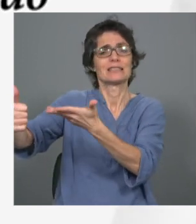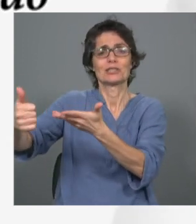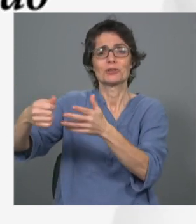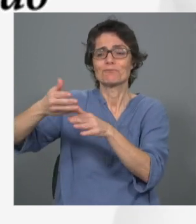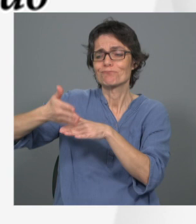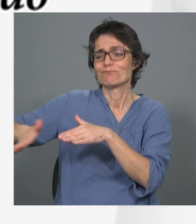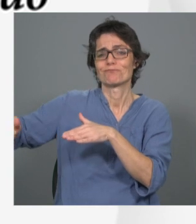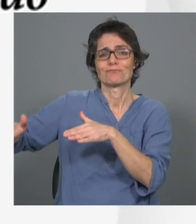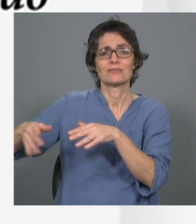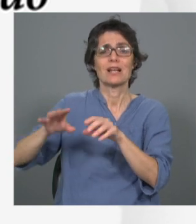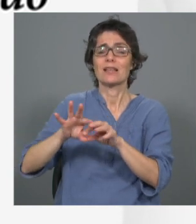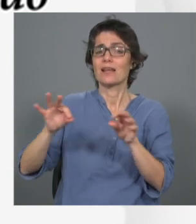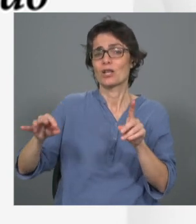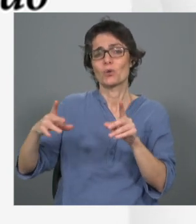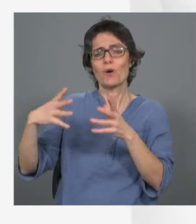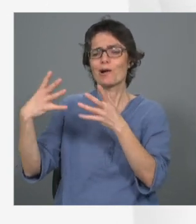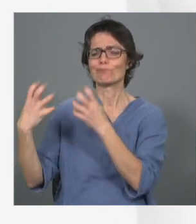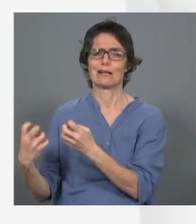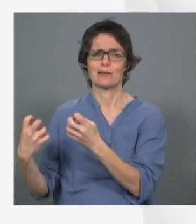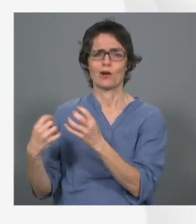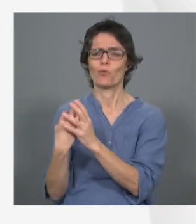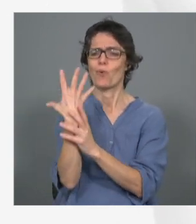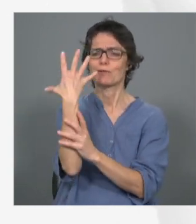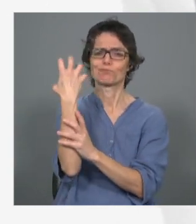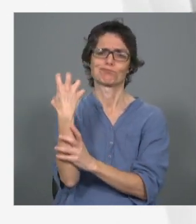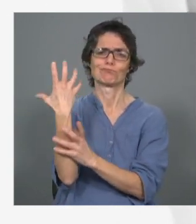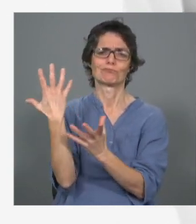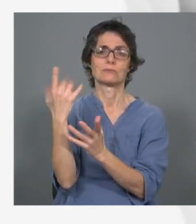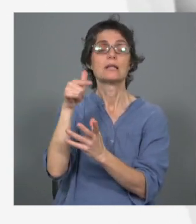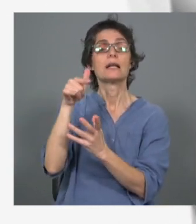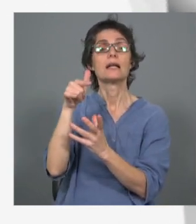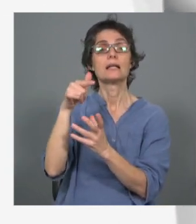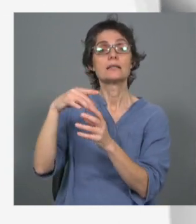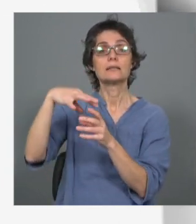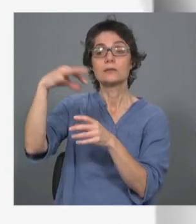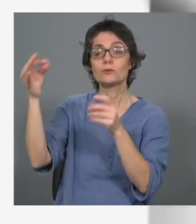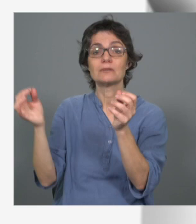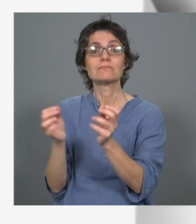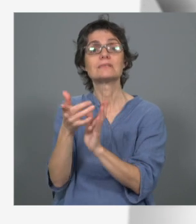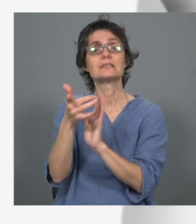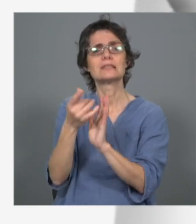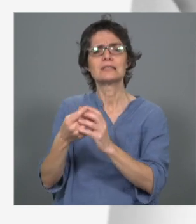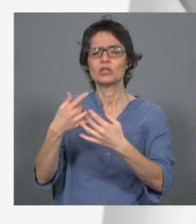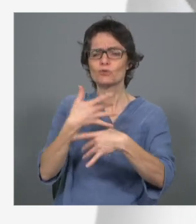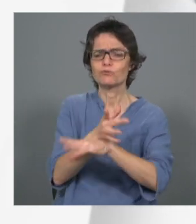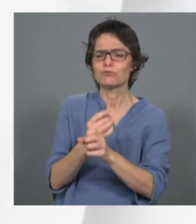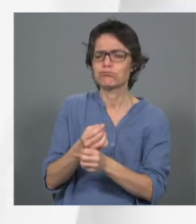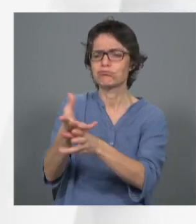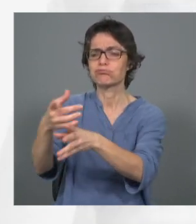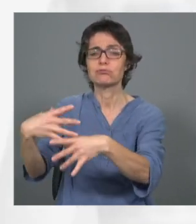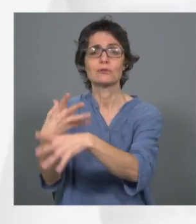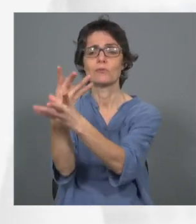fora, como o ramo, e secará. Esses ramos apanham-nos, lançam-nos ao fogo, e eles